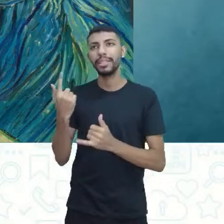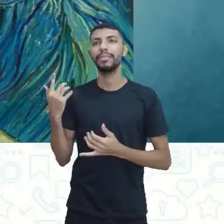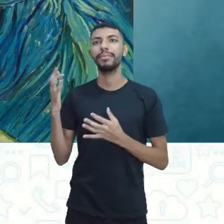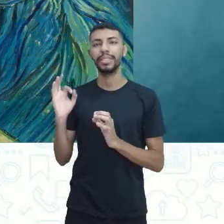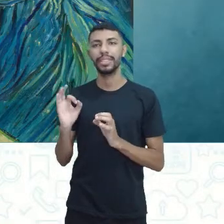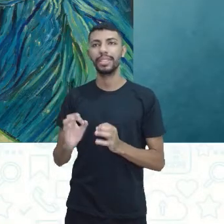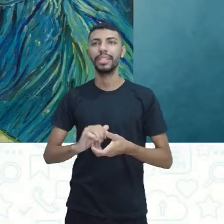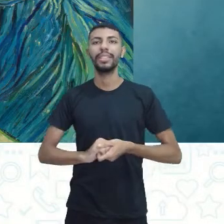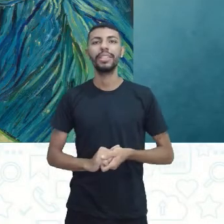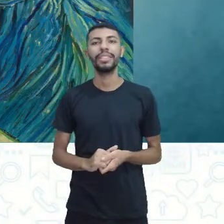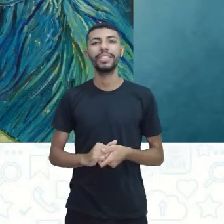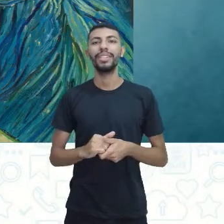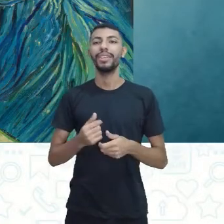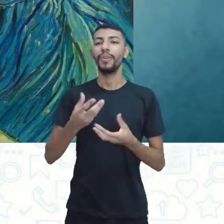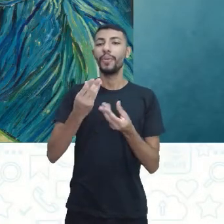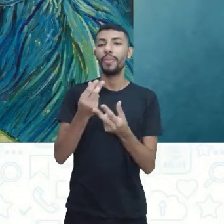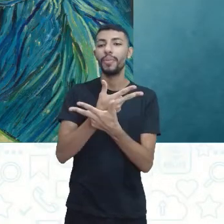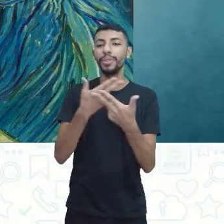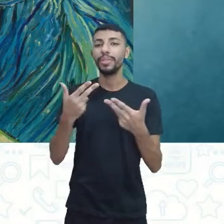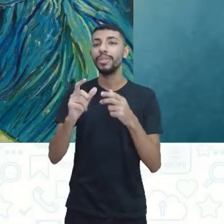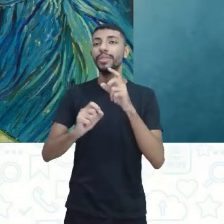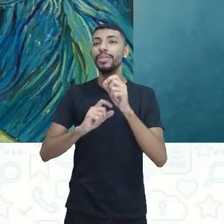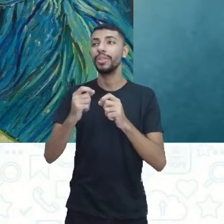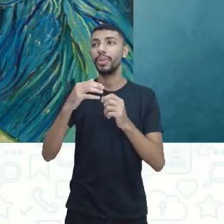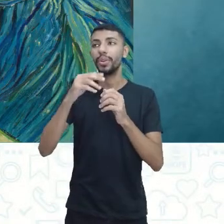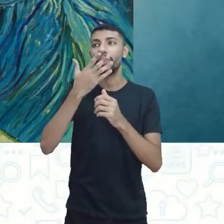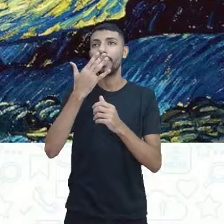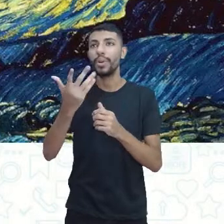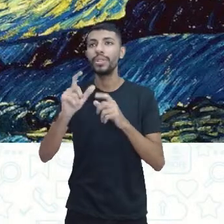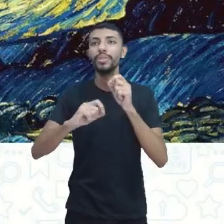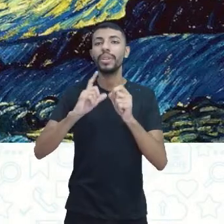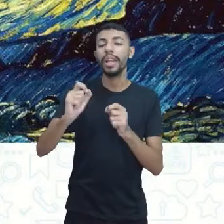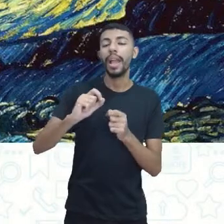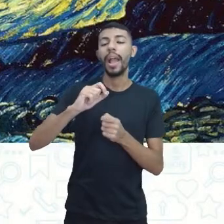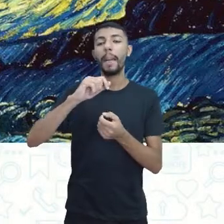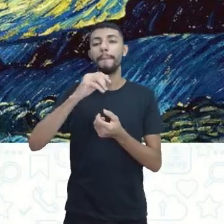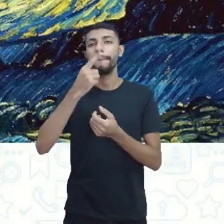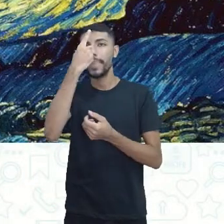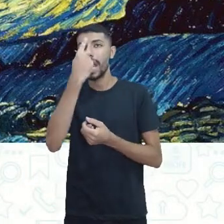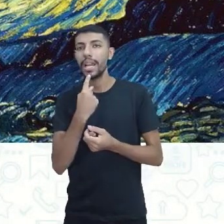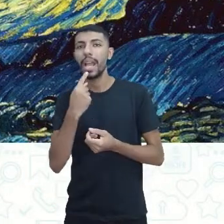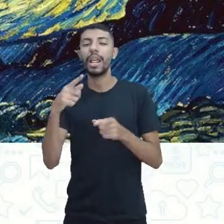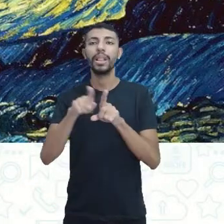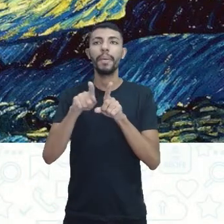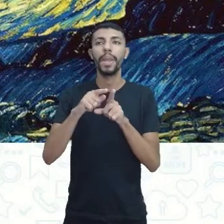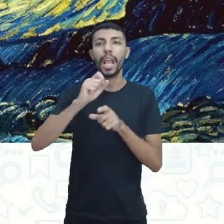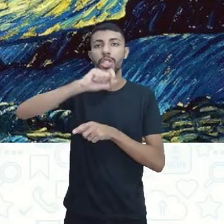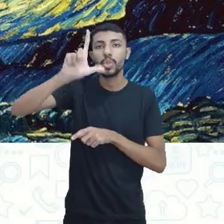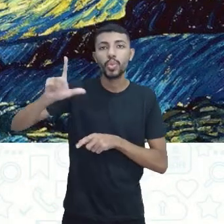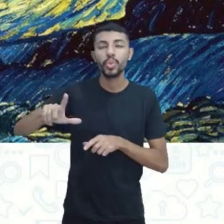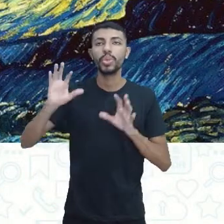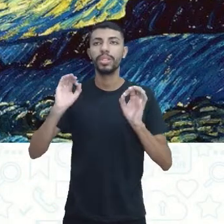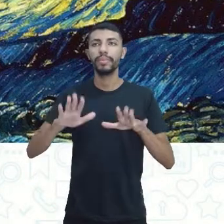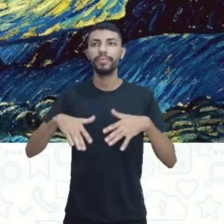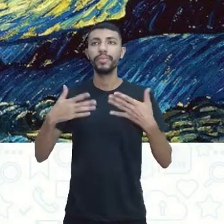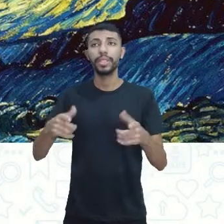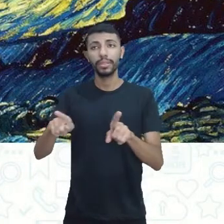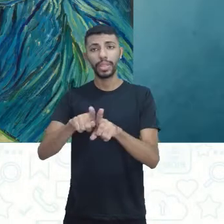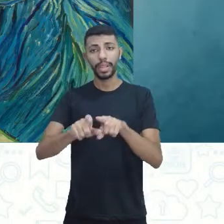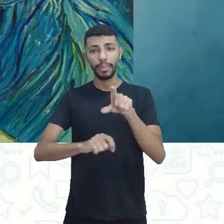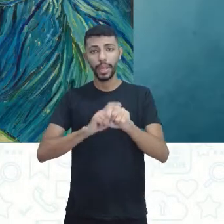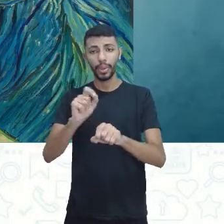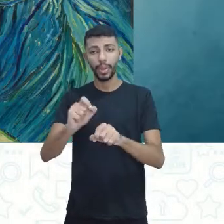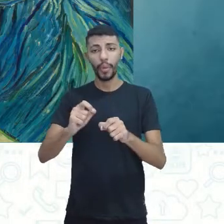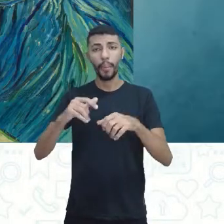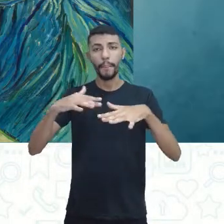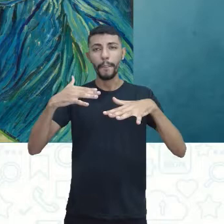muitos amarelos e azuis, a parte ruiva dele, né, que é bastante destacada, e essa ideia do movimento. Se a